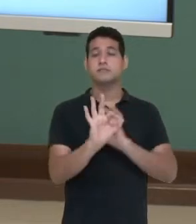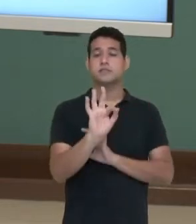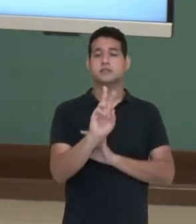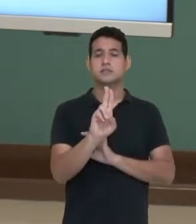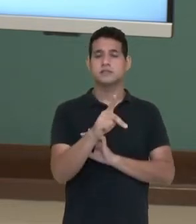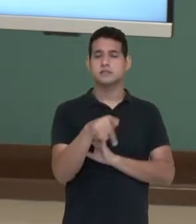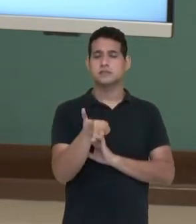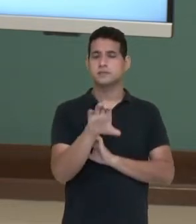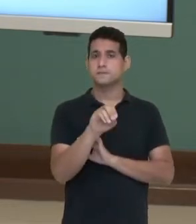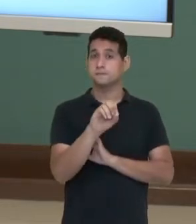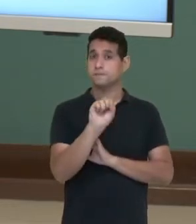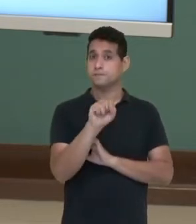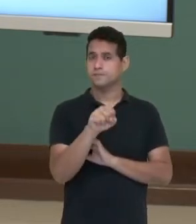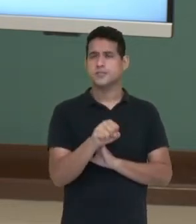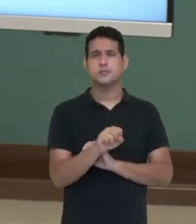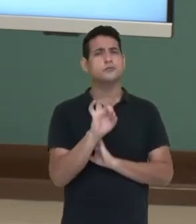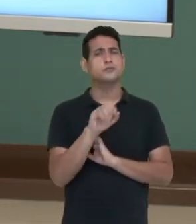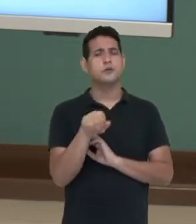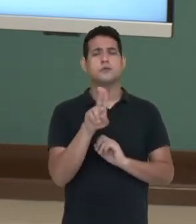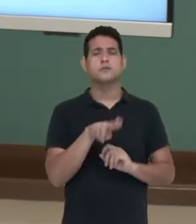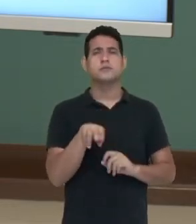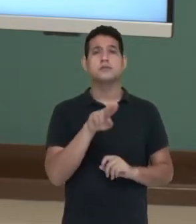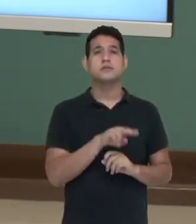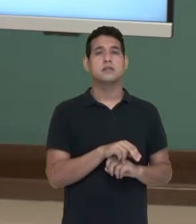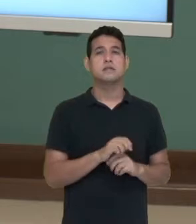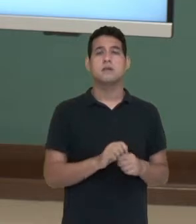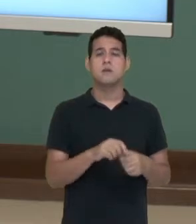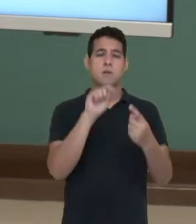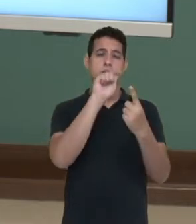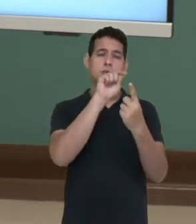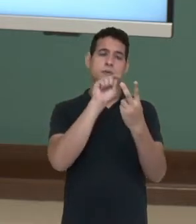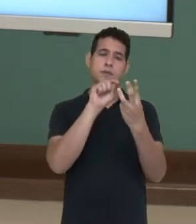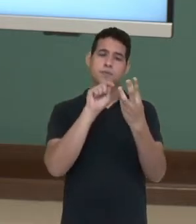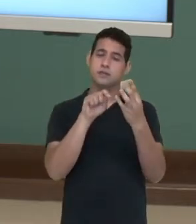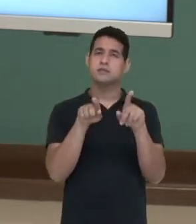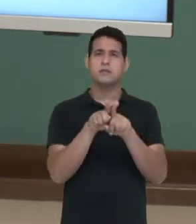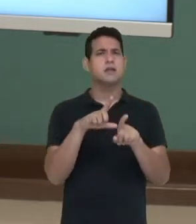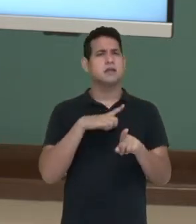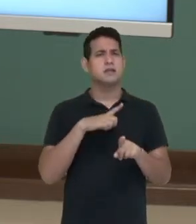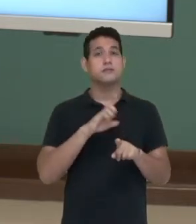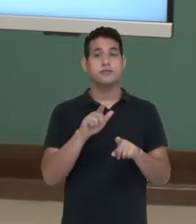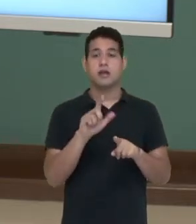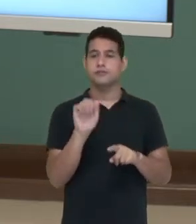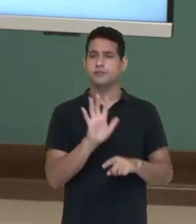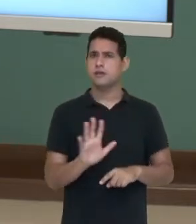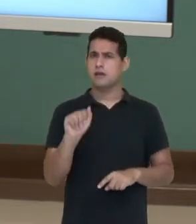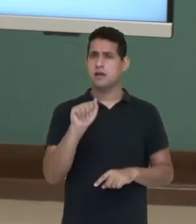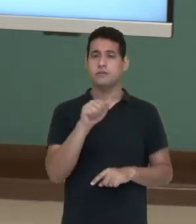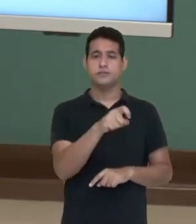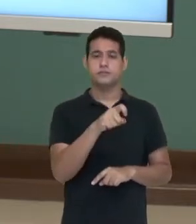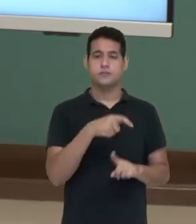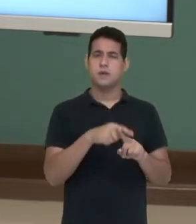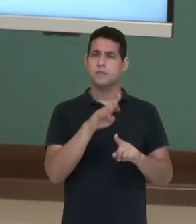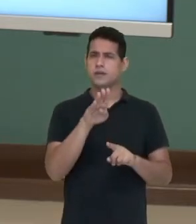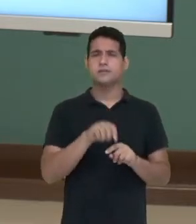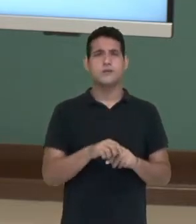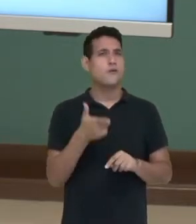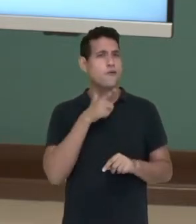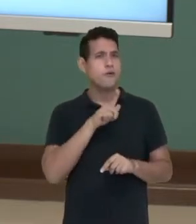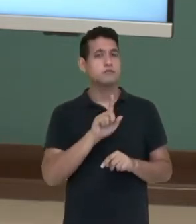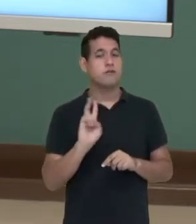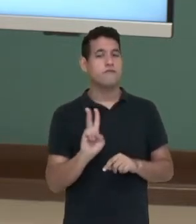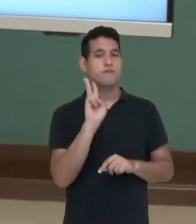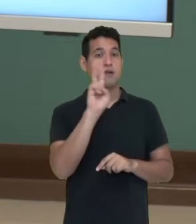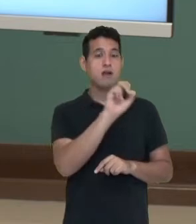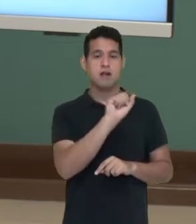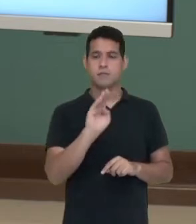função, gente. Olha que legal, apenas utilizando os pontos do gráfico. Então, eu tenho a forma geral, ax mais b. Conseguindo os valores